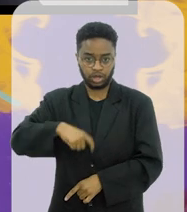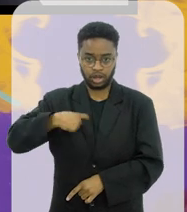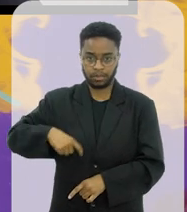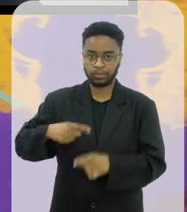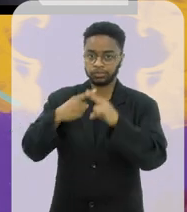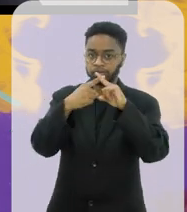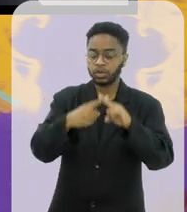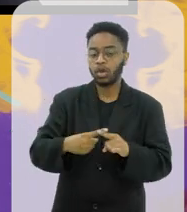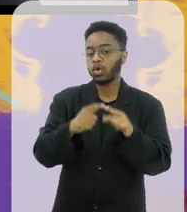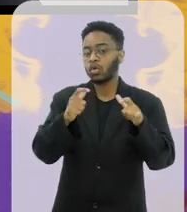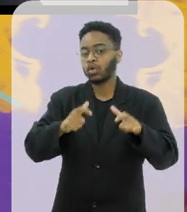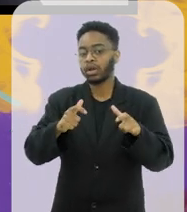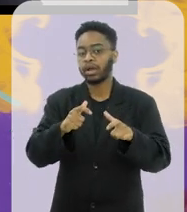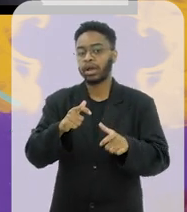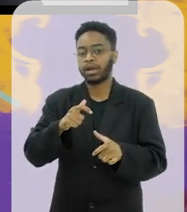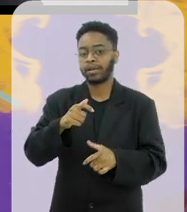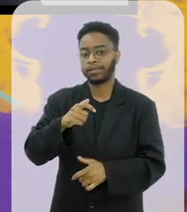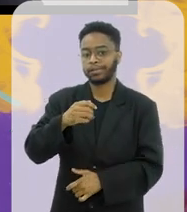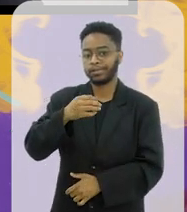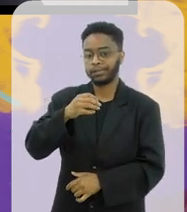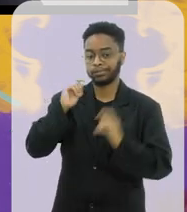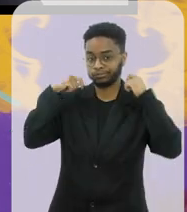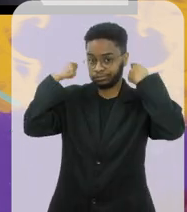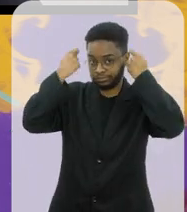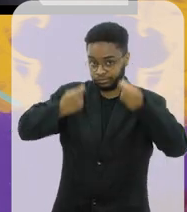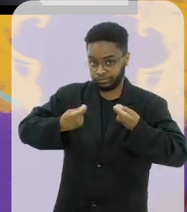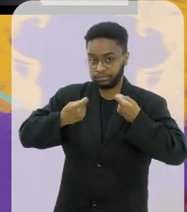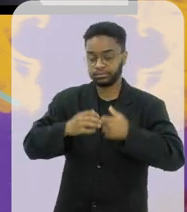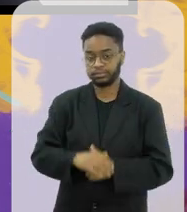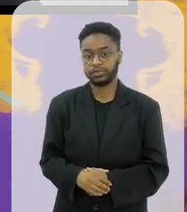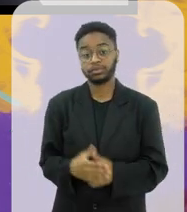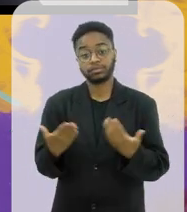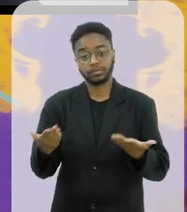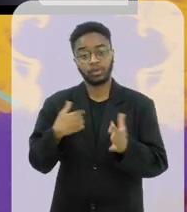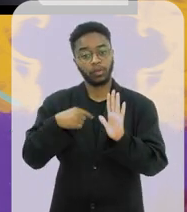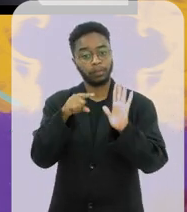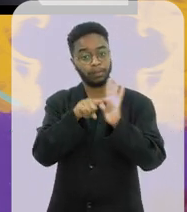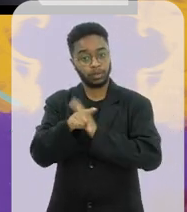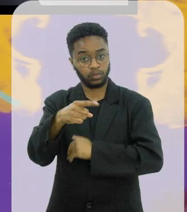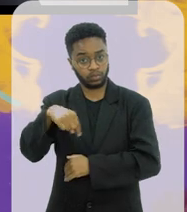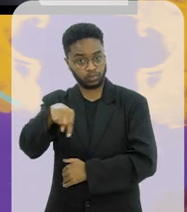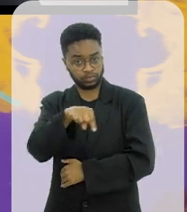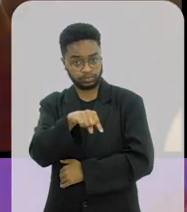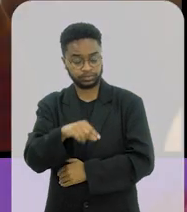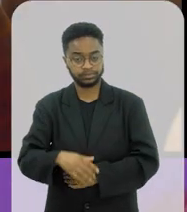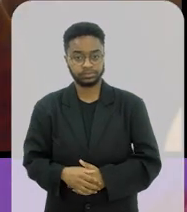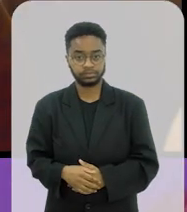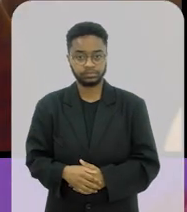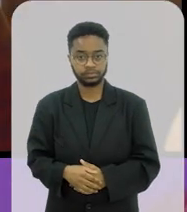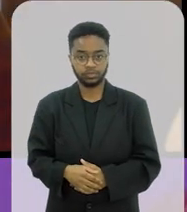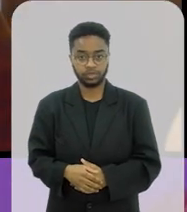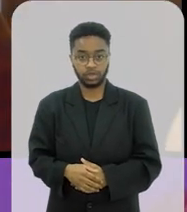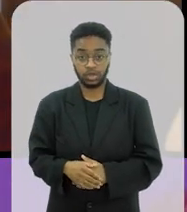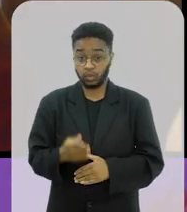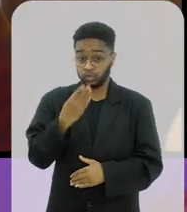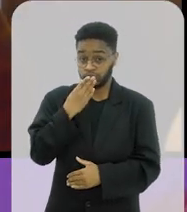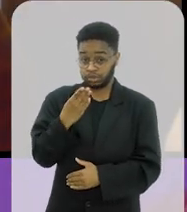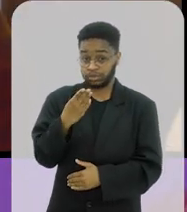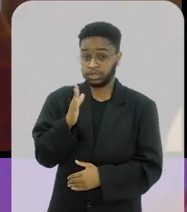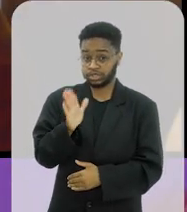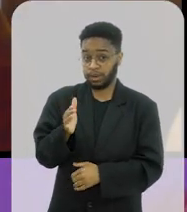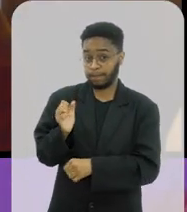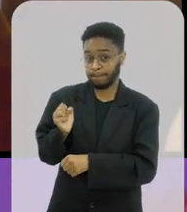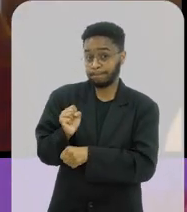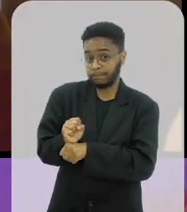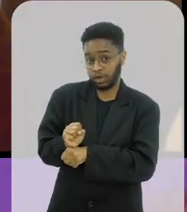Grêmio jogando em Bragança Paulista. Eu pergunto para você, esses clubes estão parados há